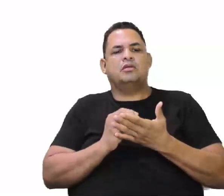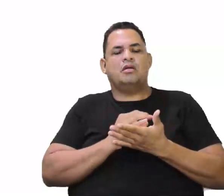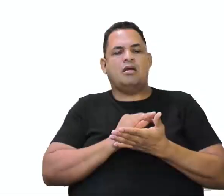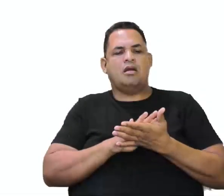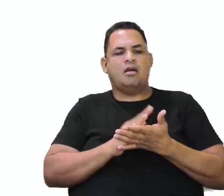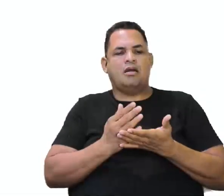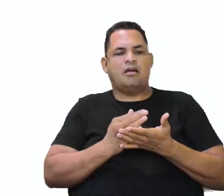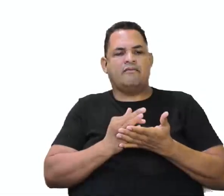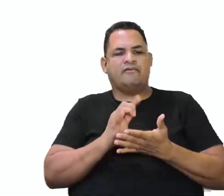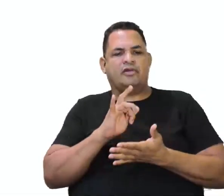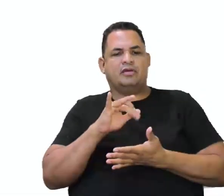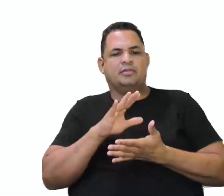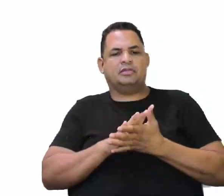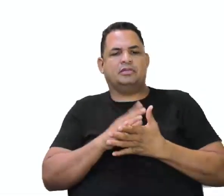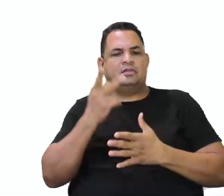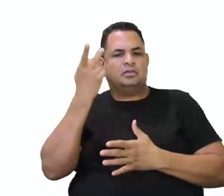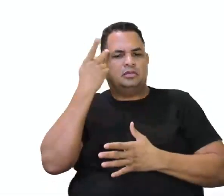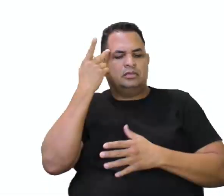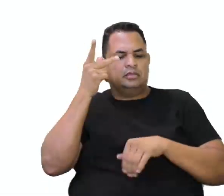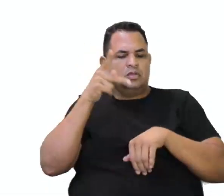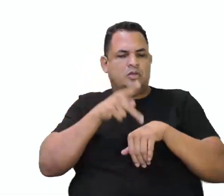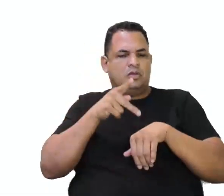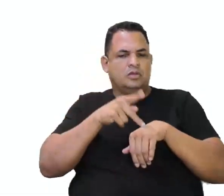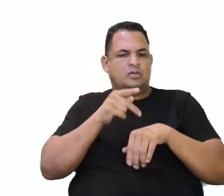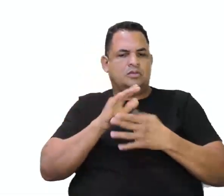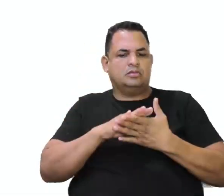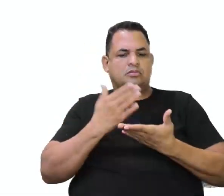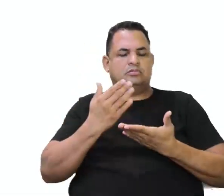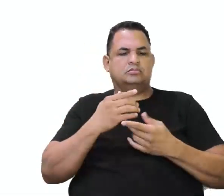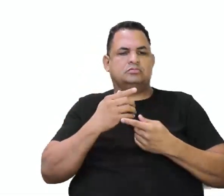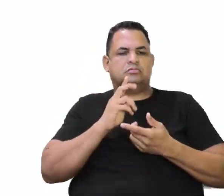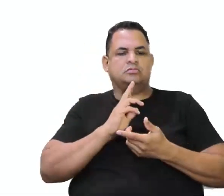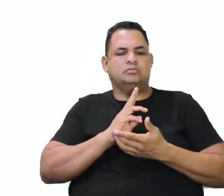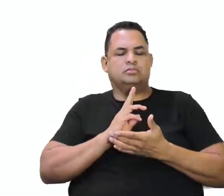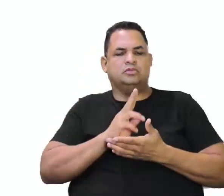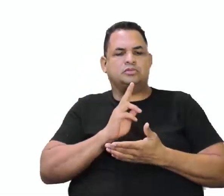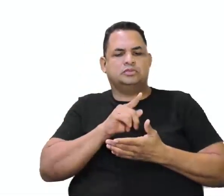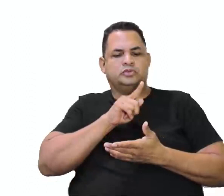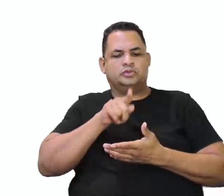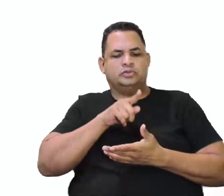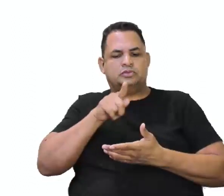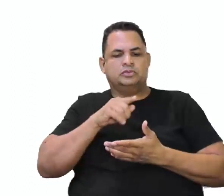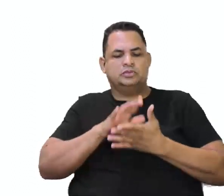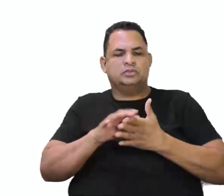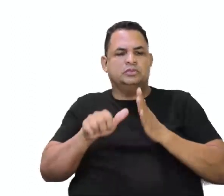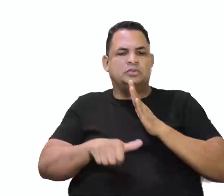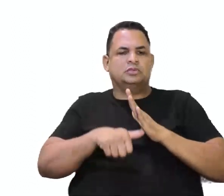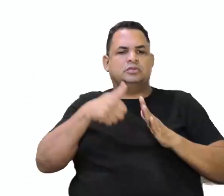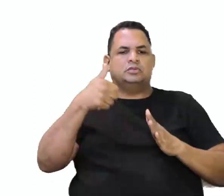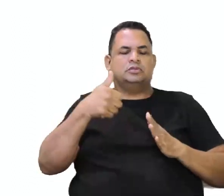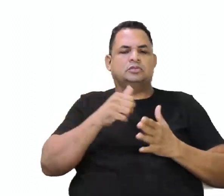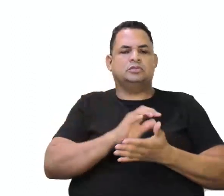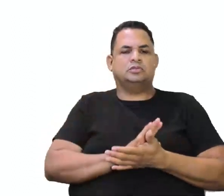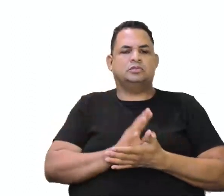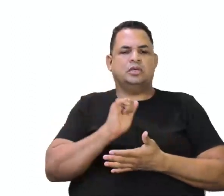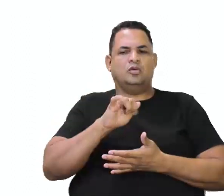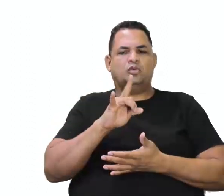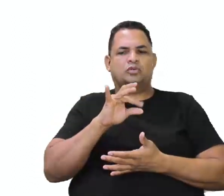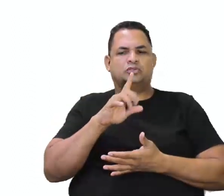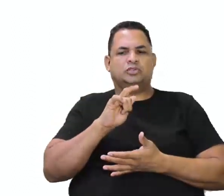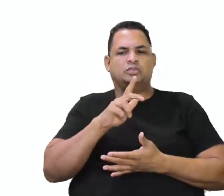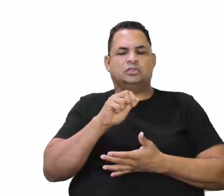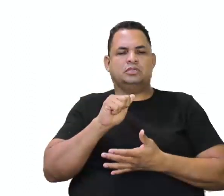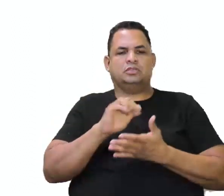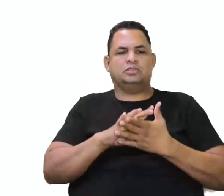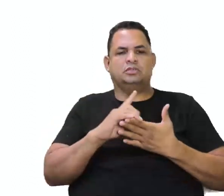Aqui esse afloramento natural das rochas é o processo de sucessão primária, né? Lembram da sucessão autogênica, né?